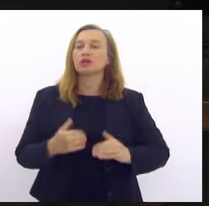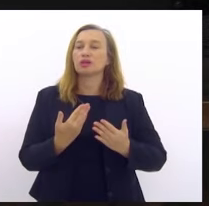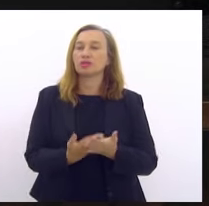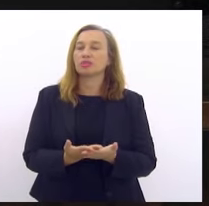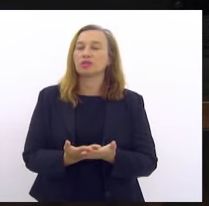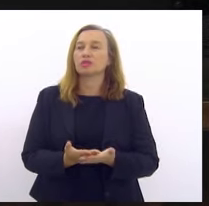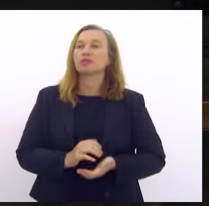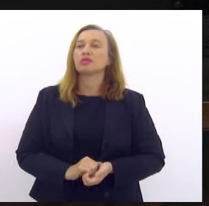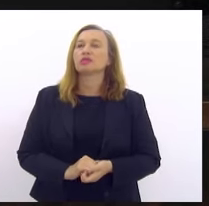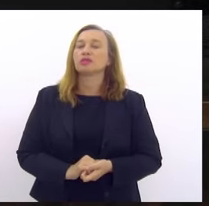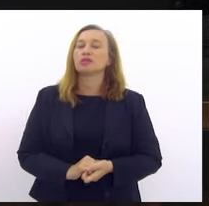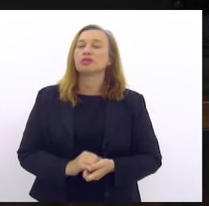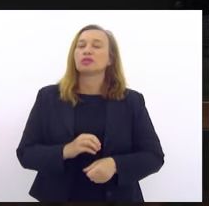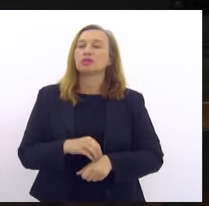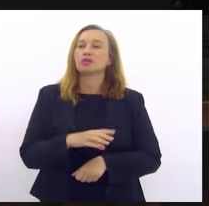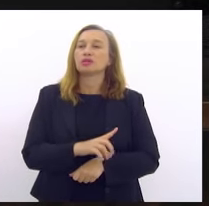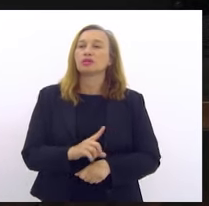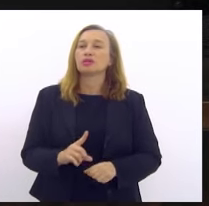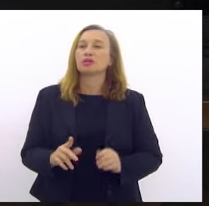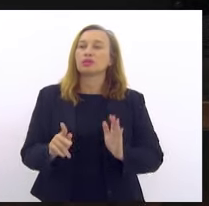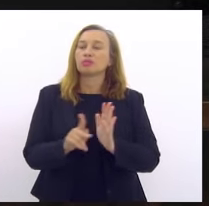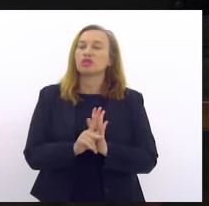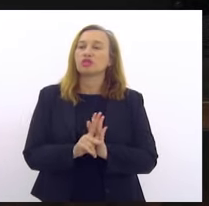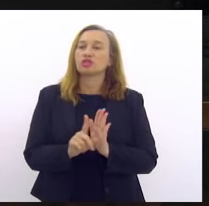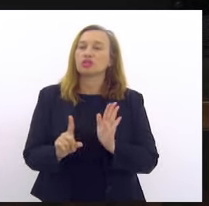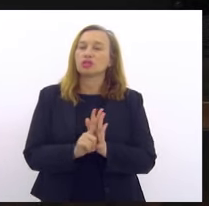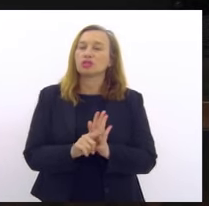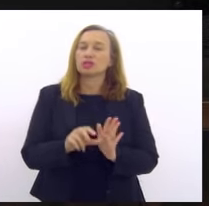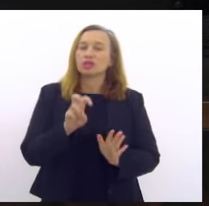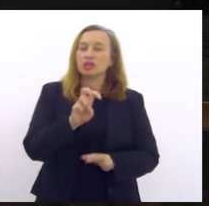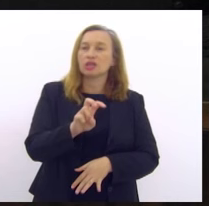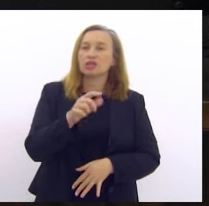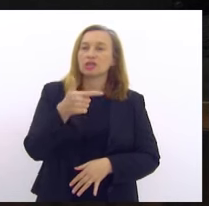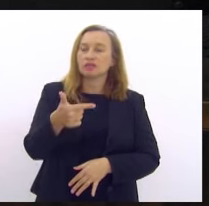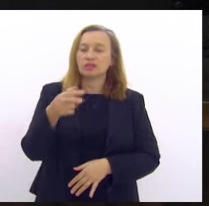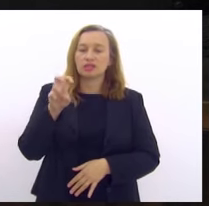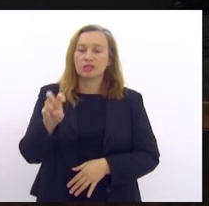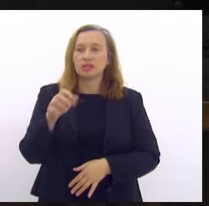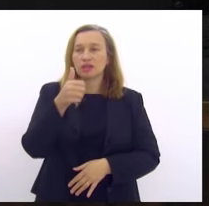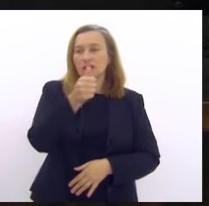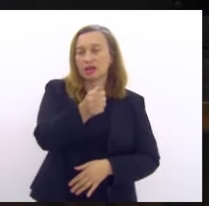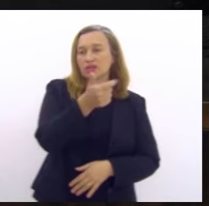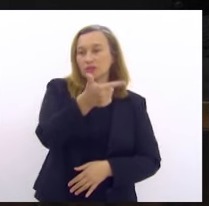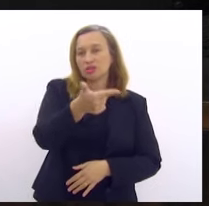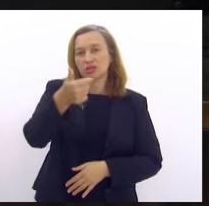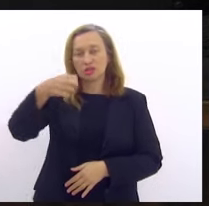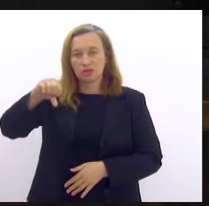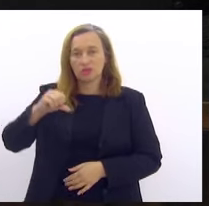destaque. Ao projeto de lei 525-A de 2019.